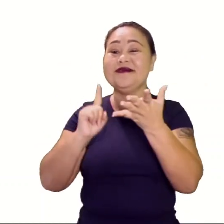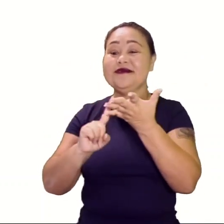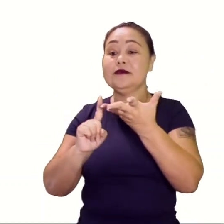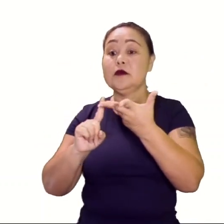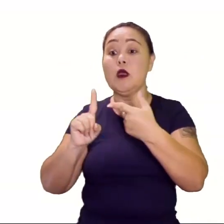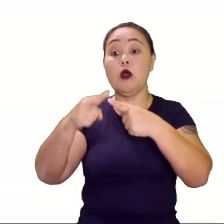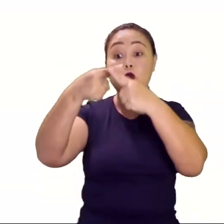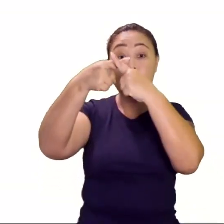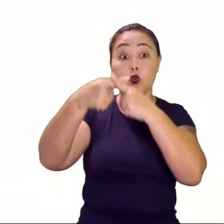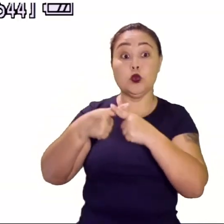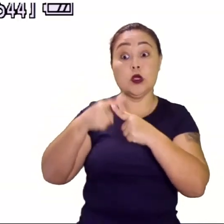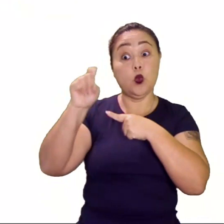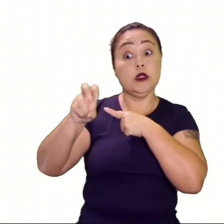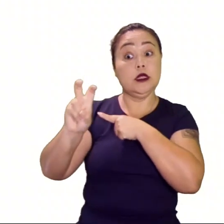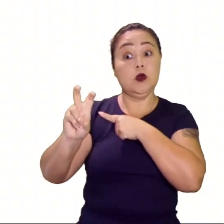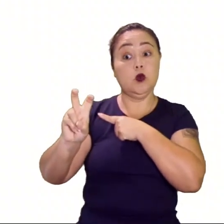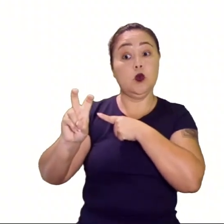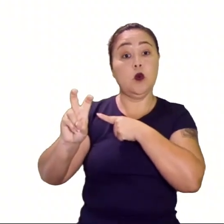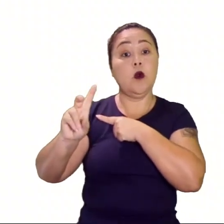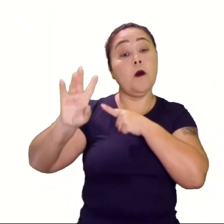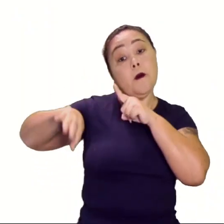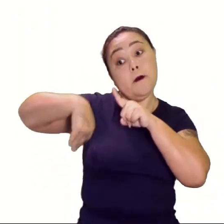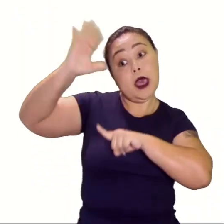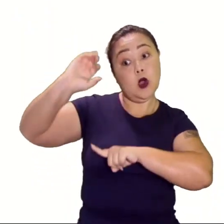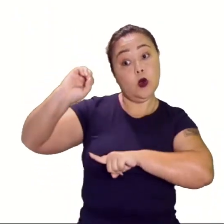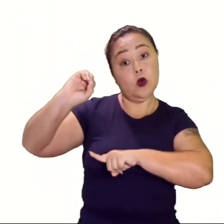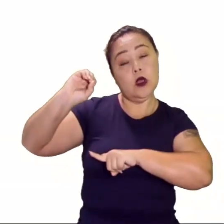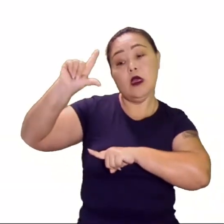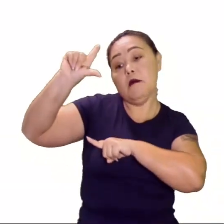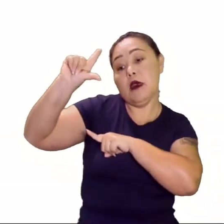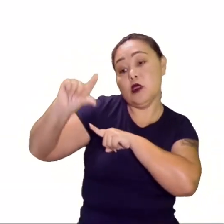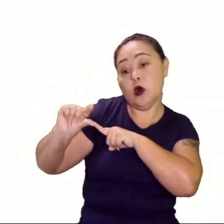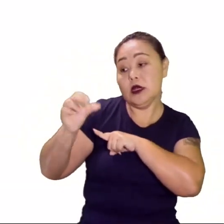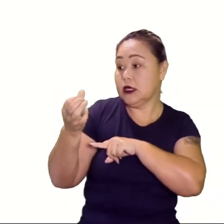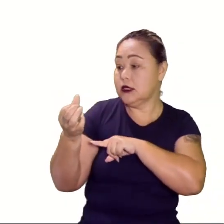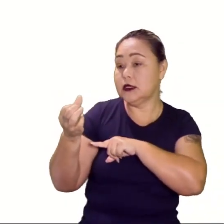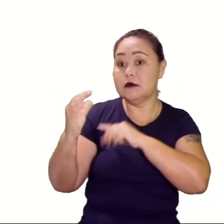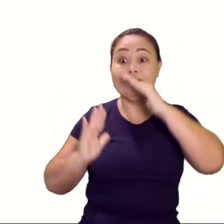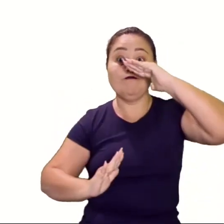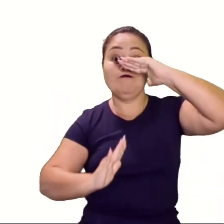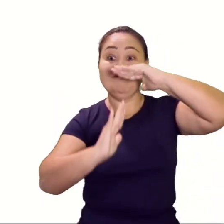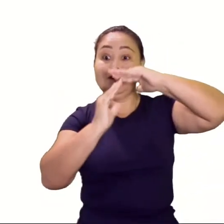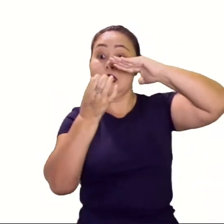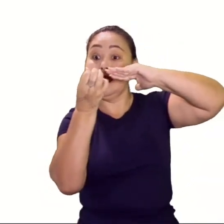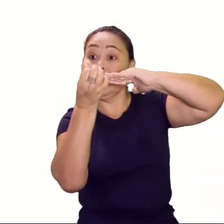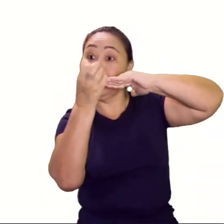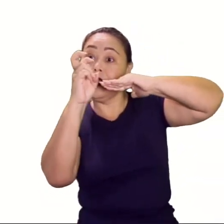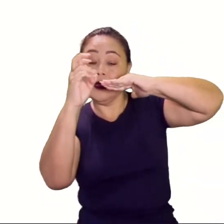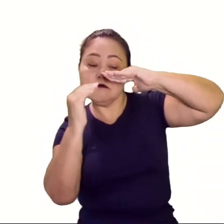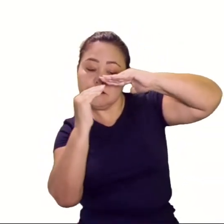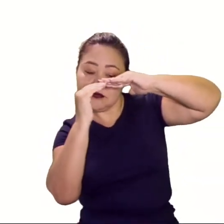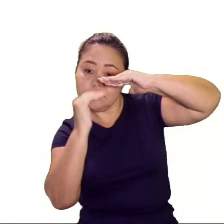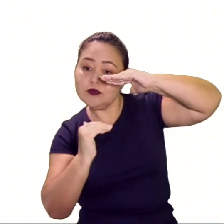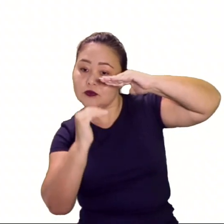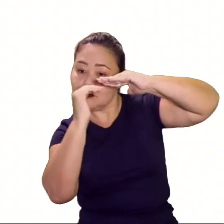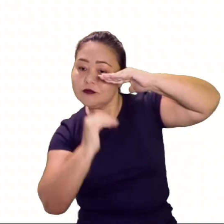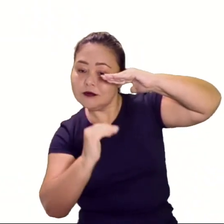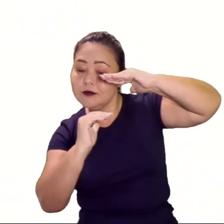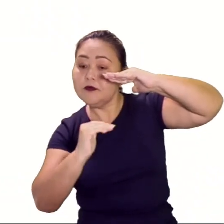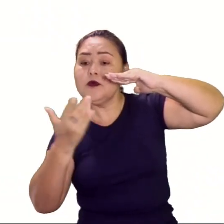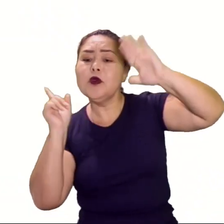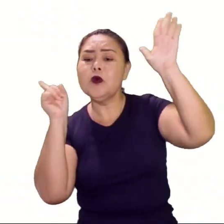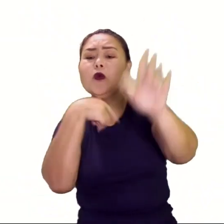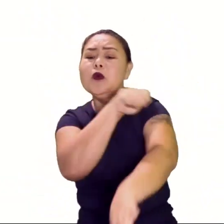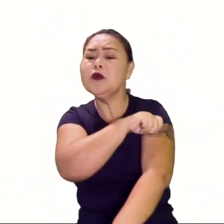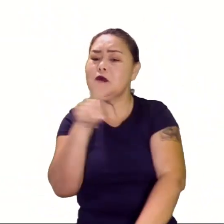todos os múltiplos de 5 maiores que 0 e menores que 65. Eita! E aí o aluno